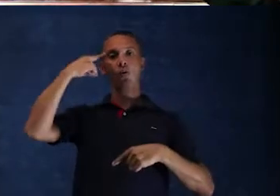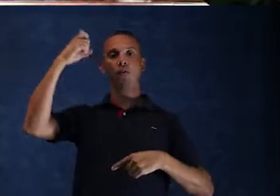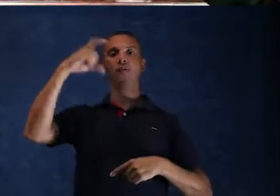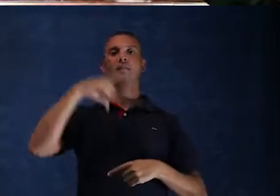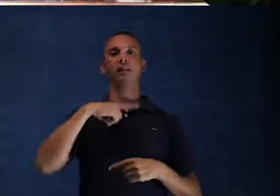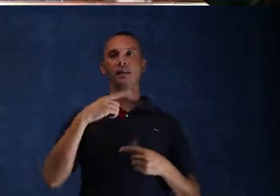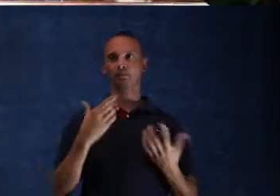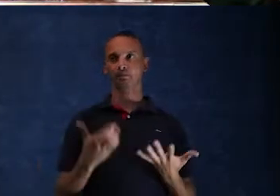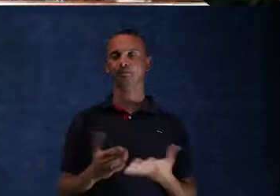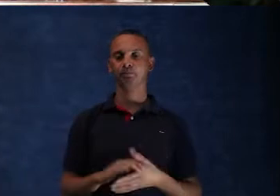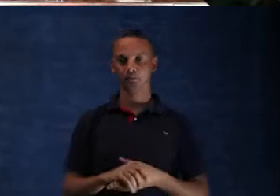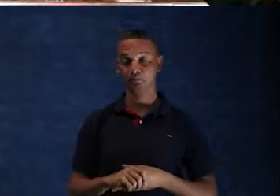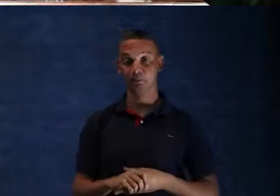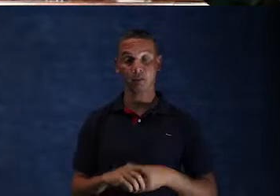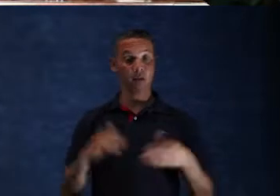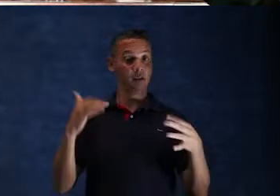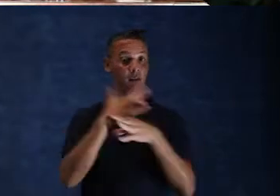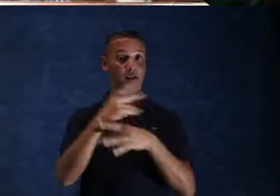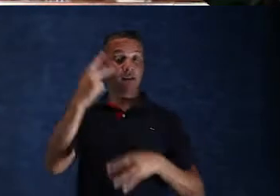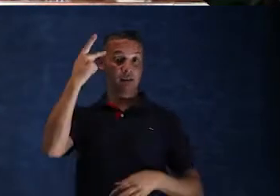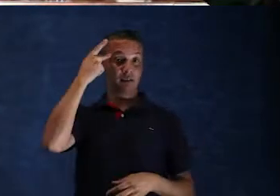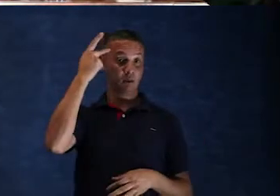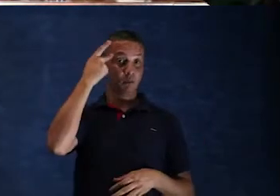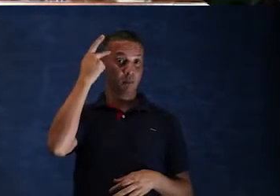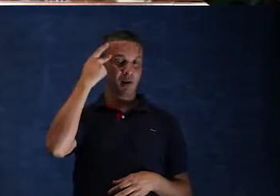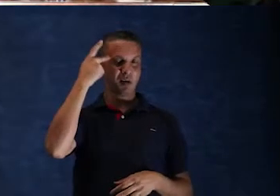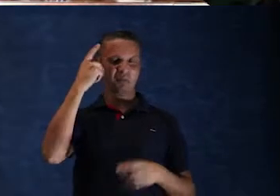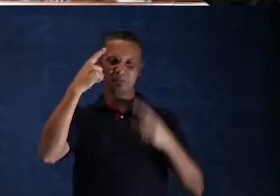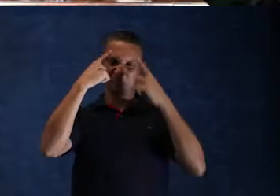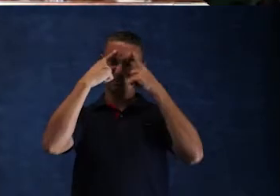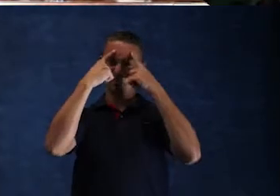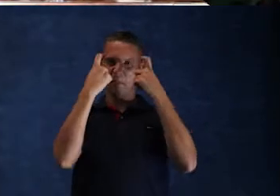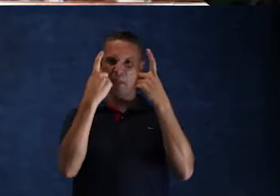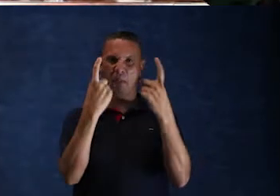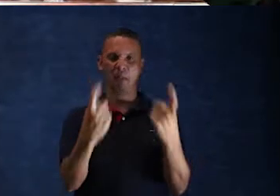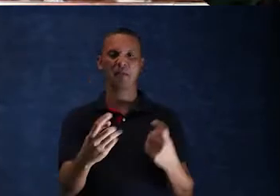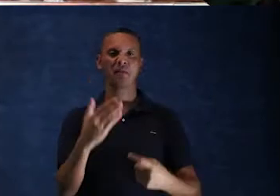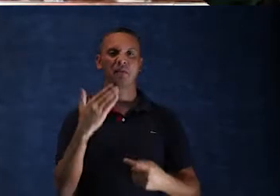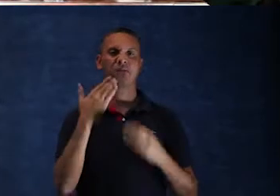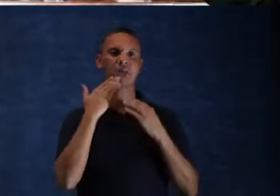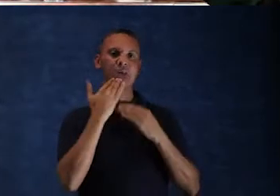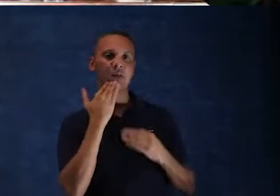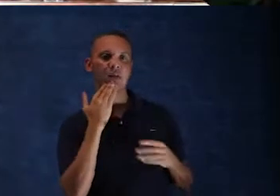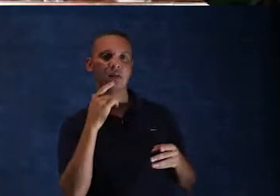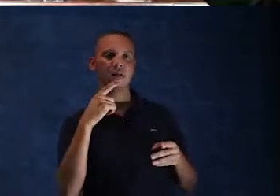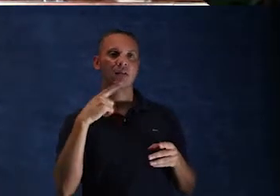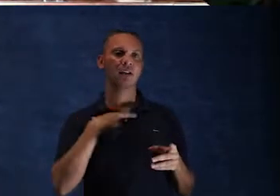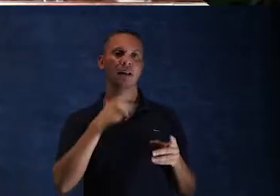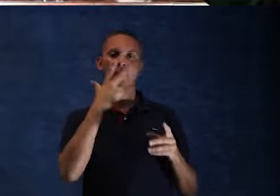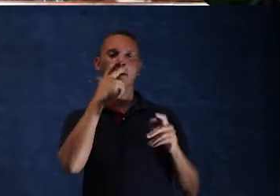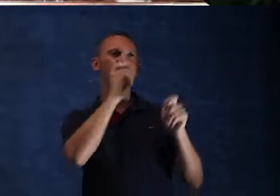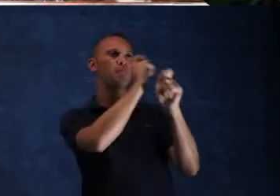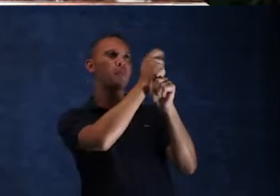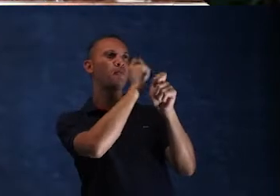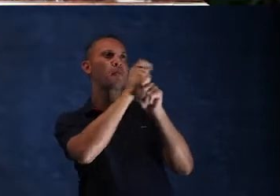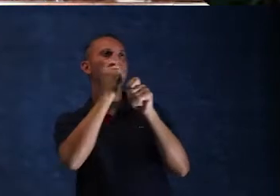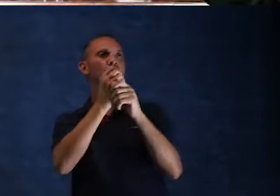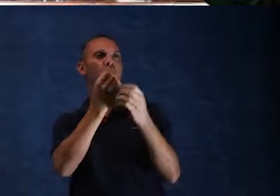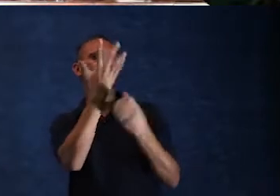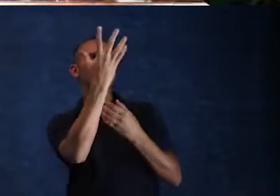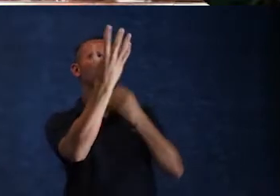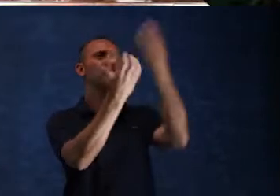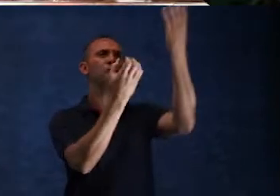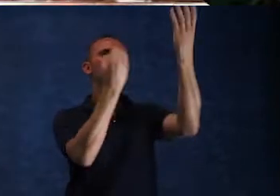criminal. A cidade de São Paulo, violenta, da periferia, vai sendo esculpida pela escrita.